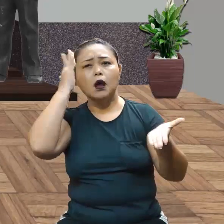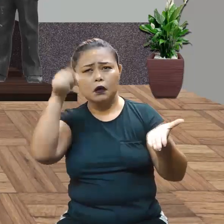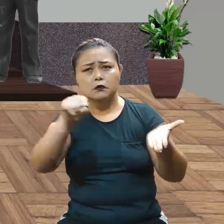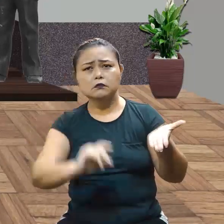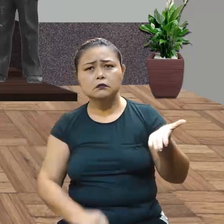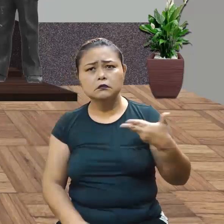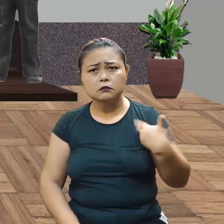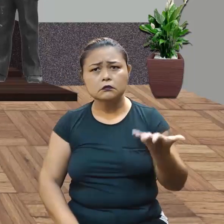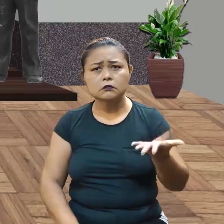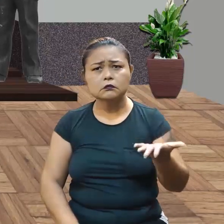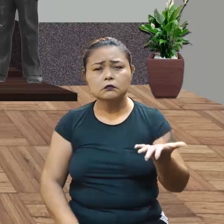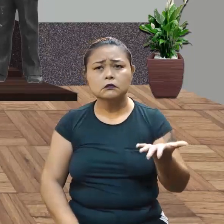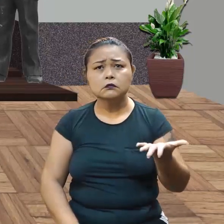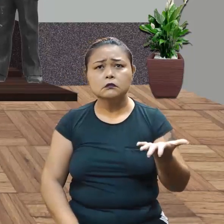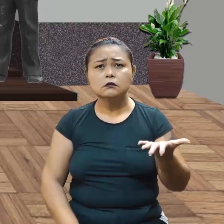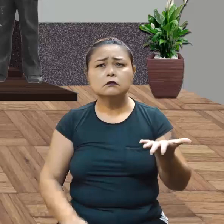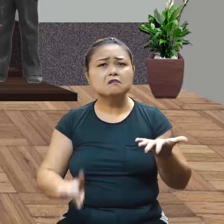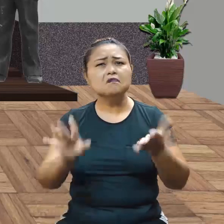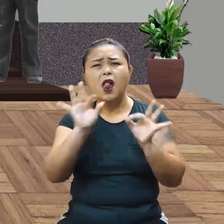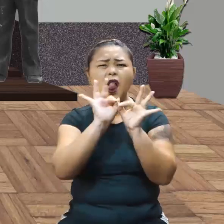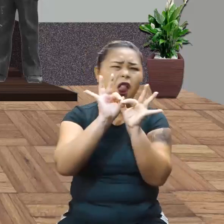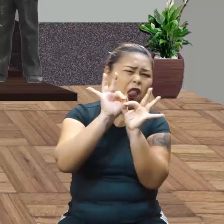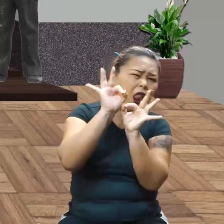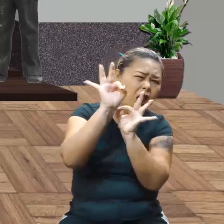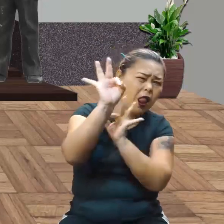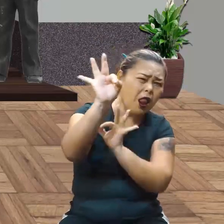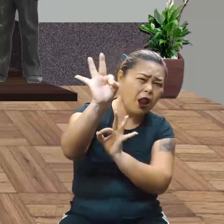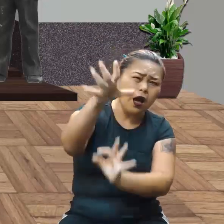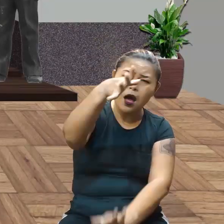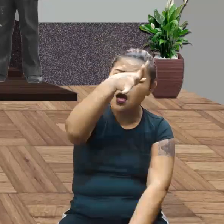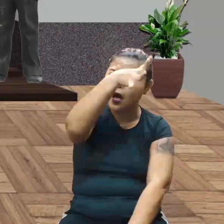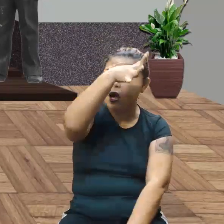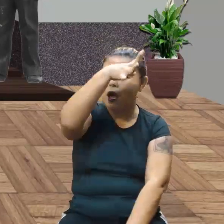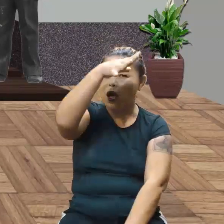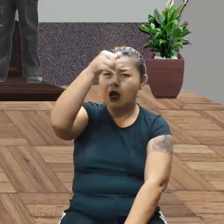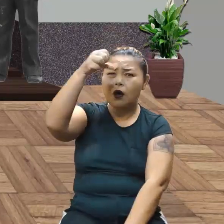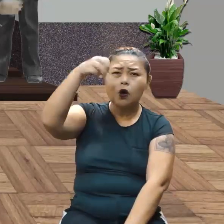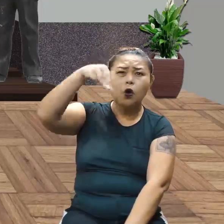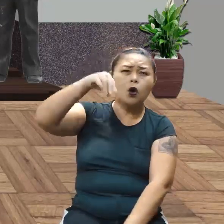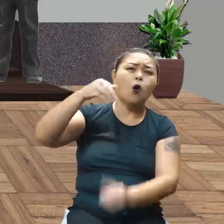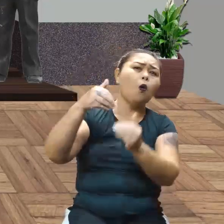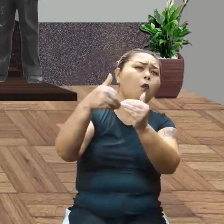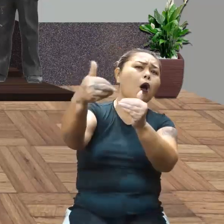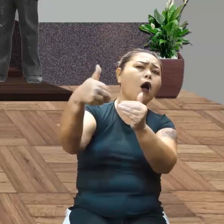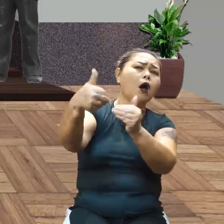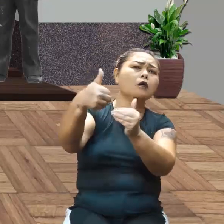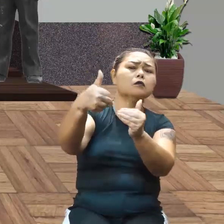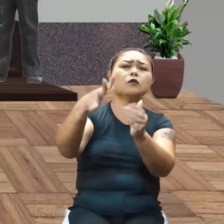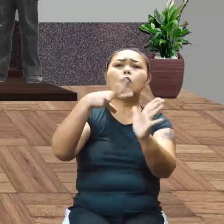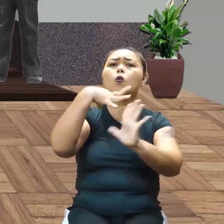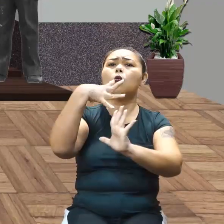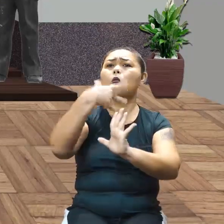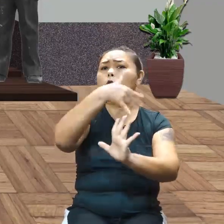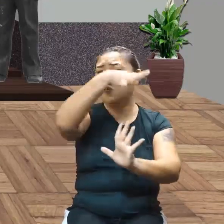lá, no extremo Mato Grosso, já divisa com o